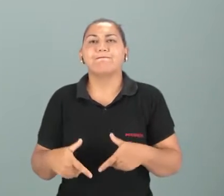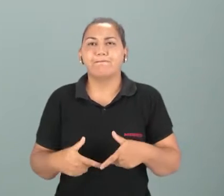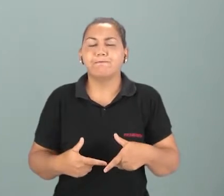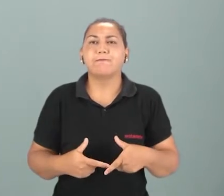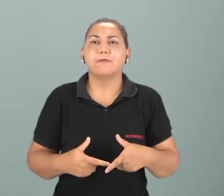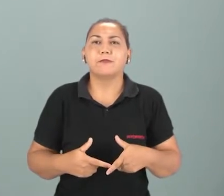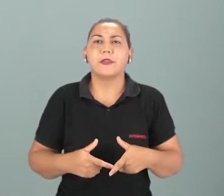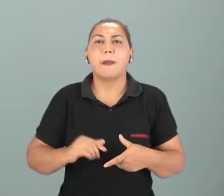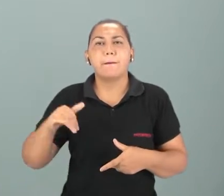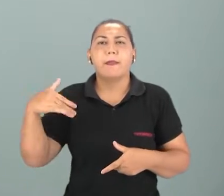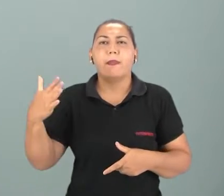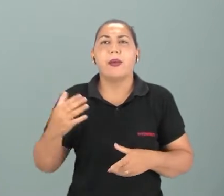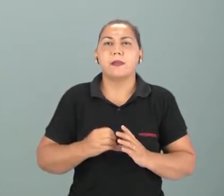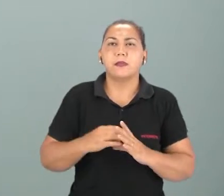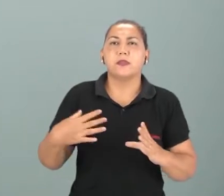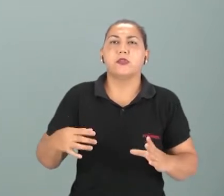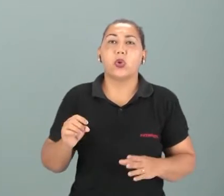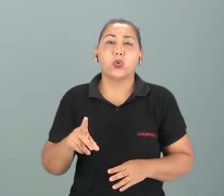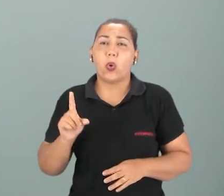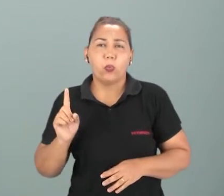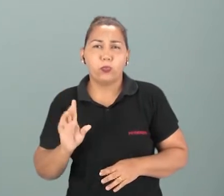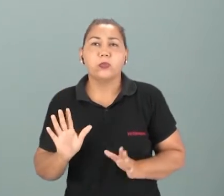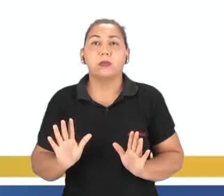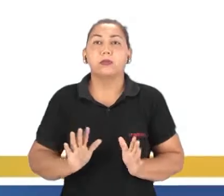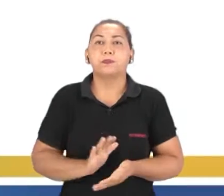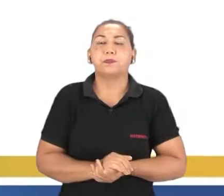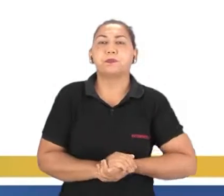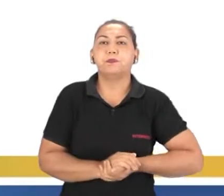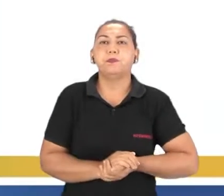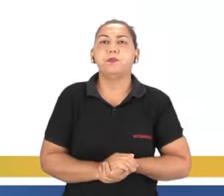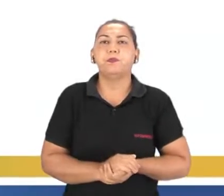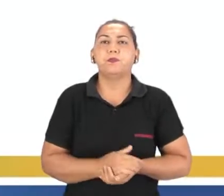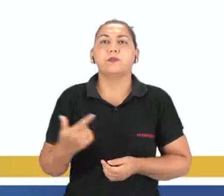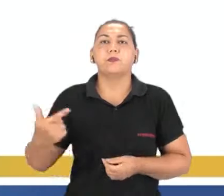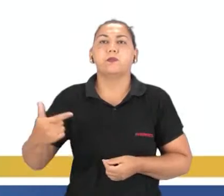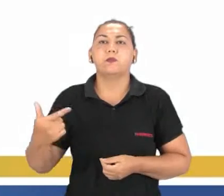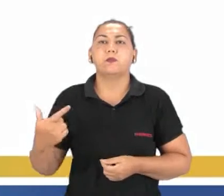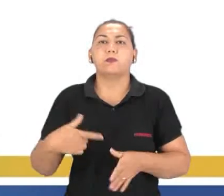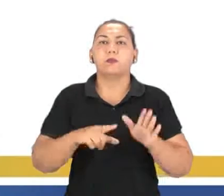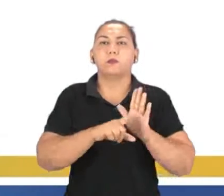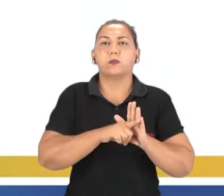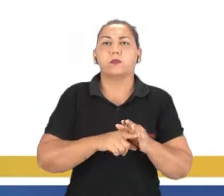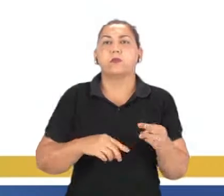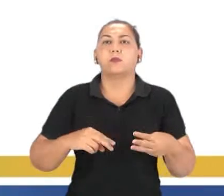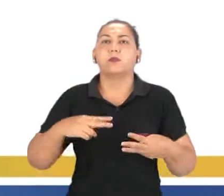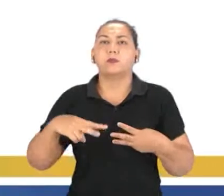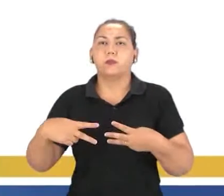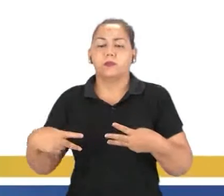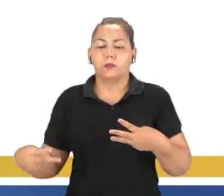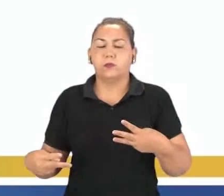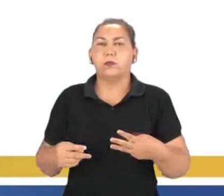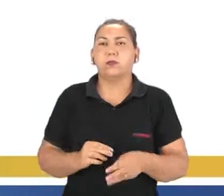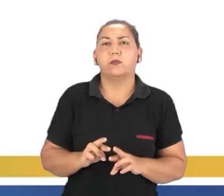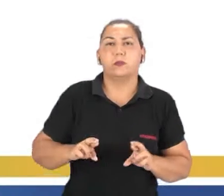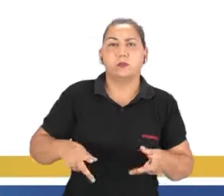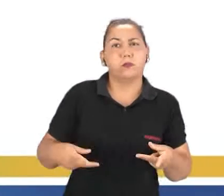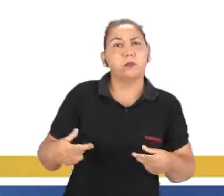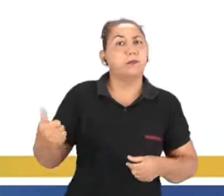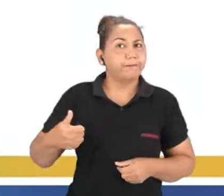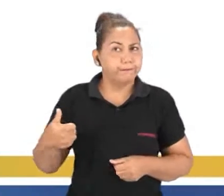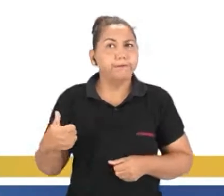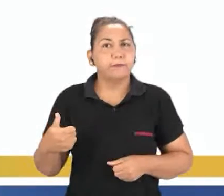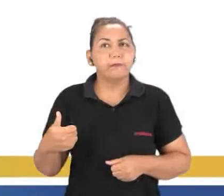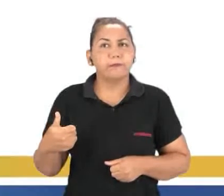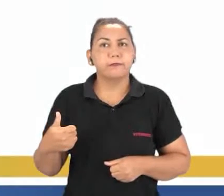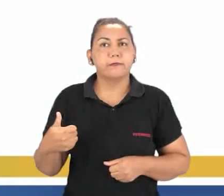uma característica, tá? Então, na segunda lei de Mendel, a gente vai observar que, diferente da primeira, né? Na primeira